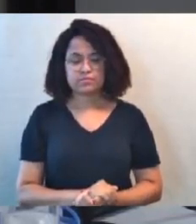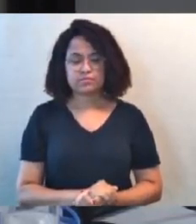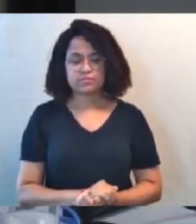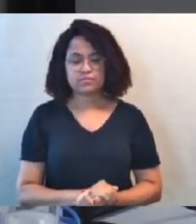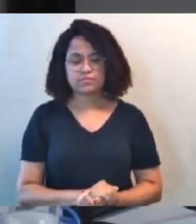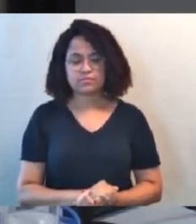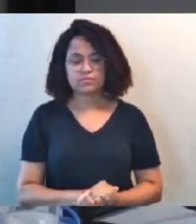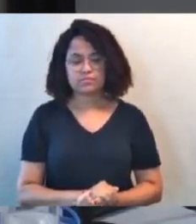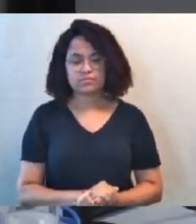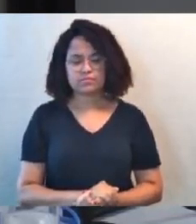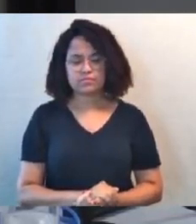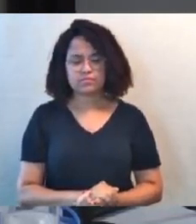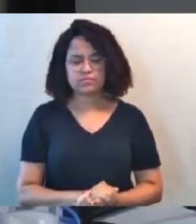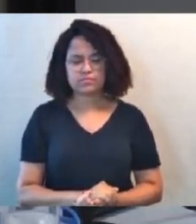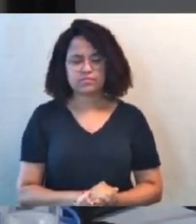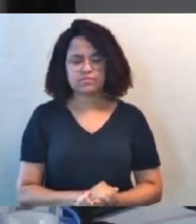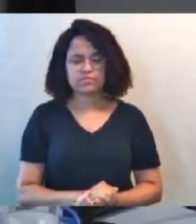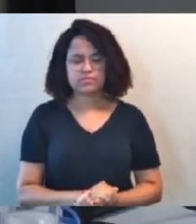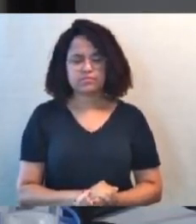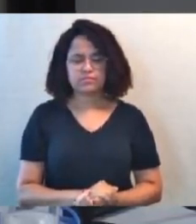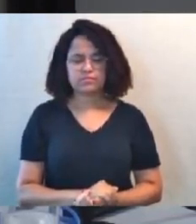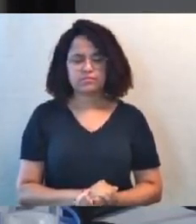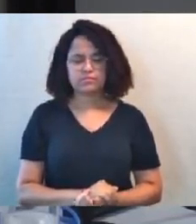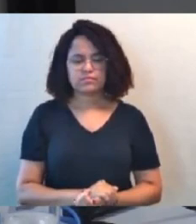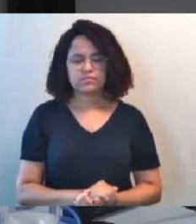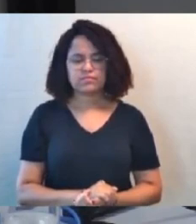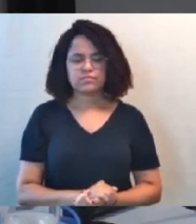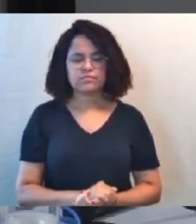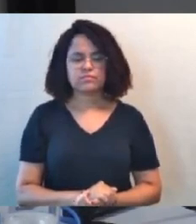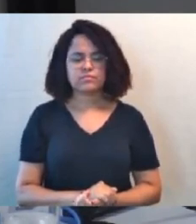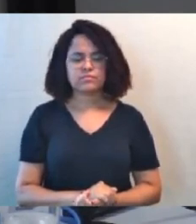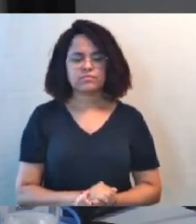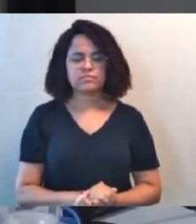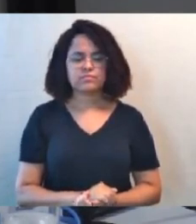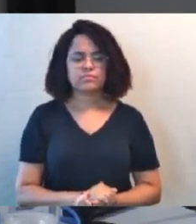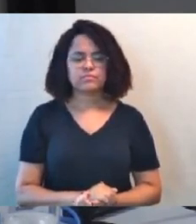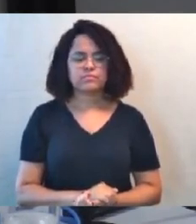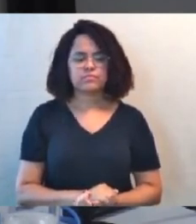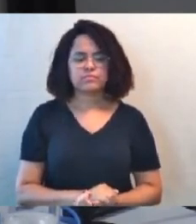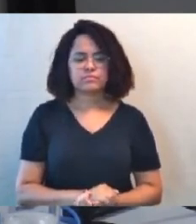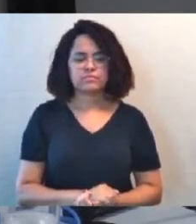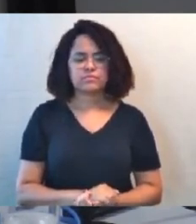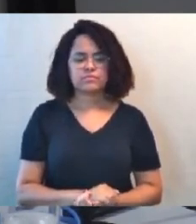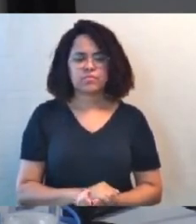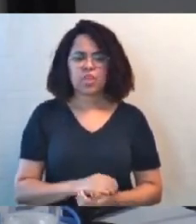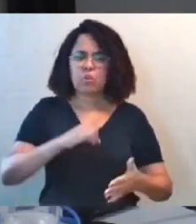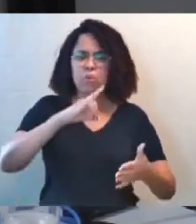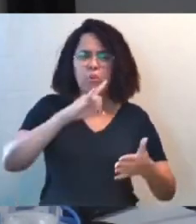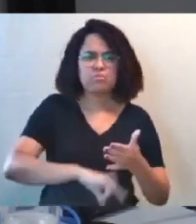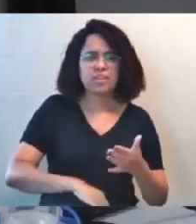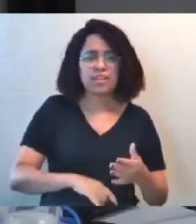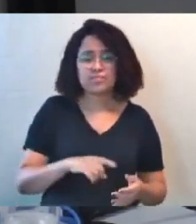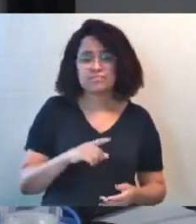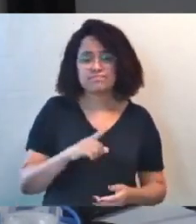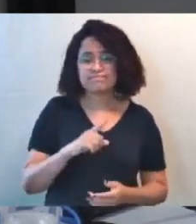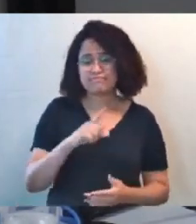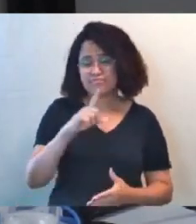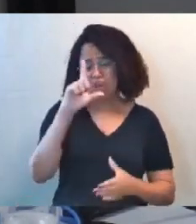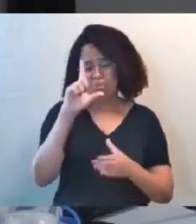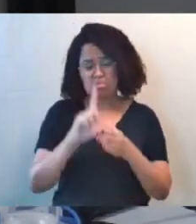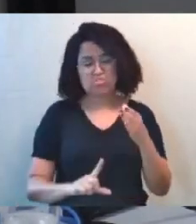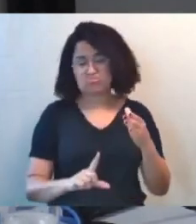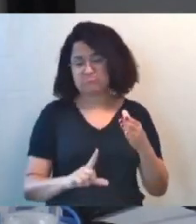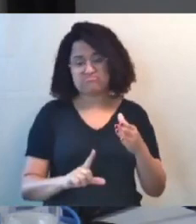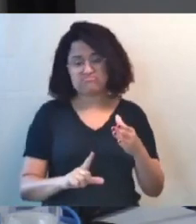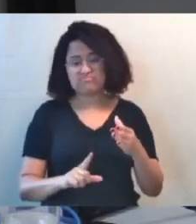Já que o contrato é um lixo, não está servindo para nada, quando a gente vai para os questionamentos, ele não pode ser referência,